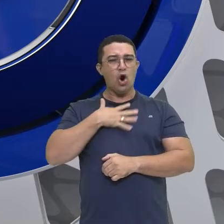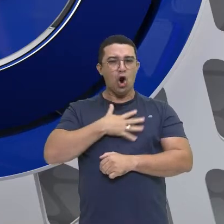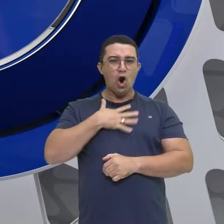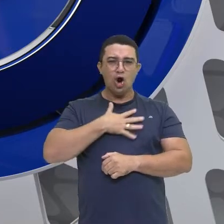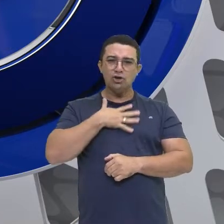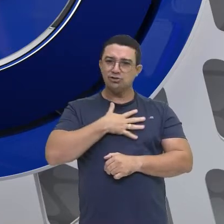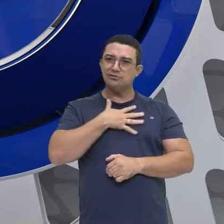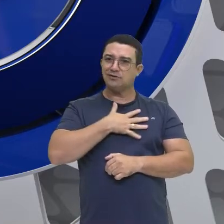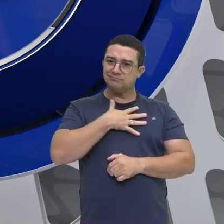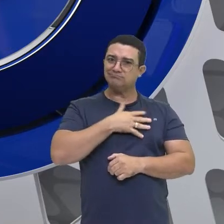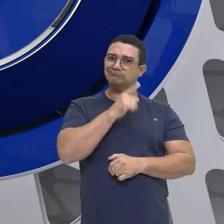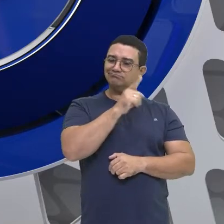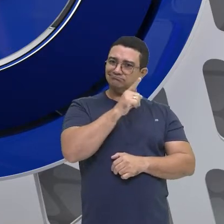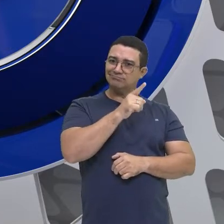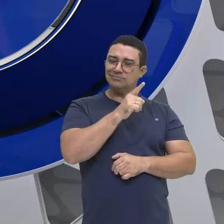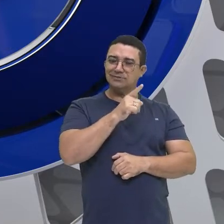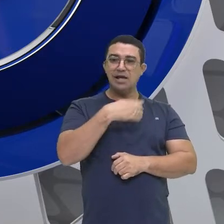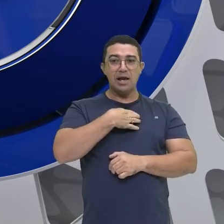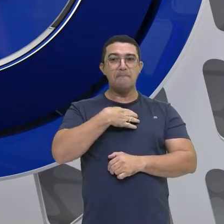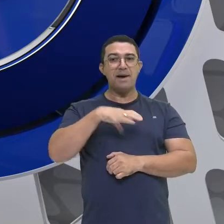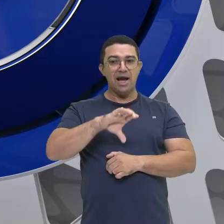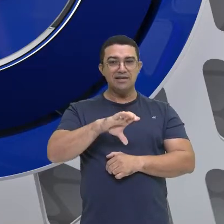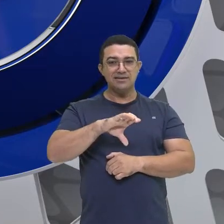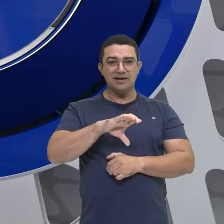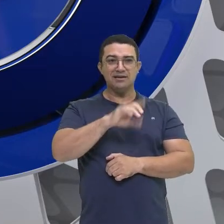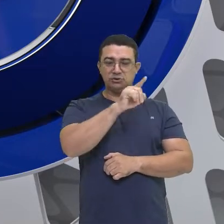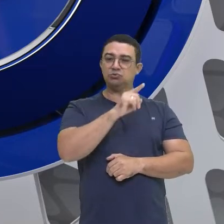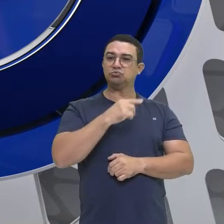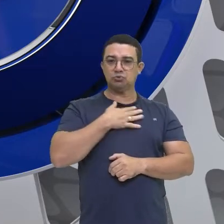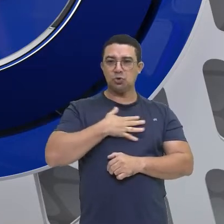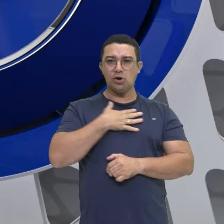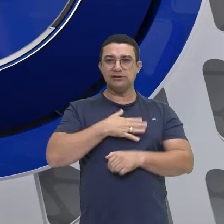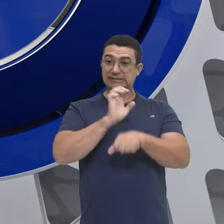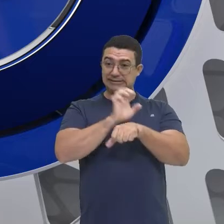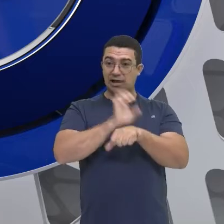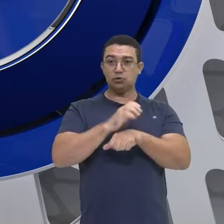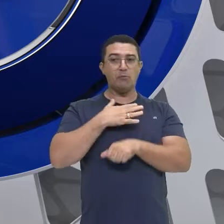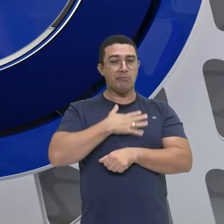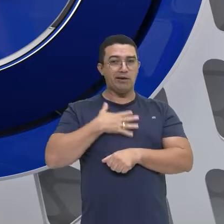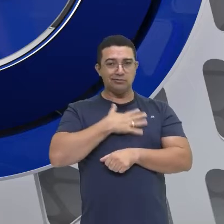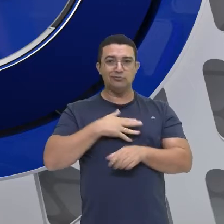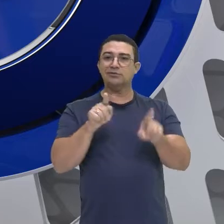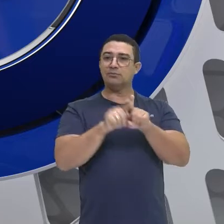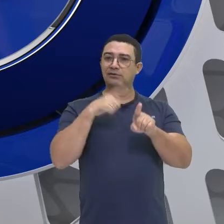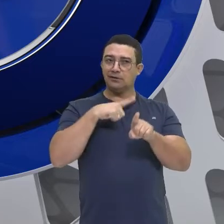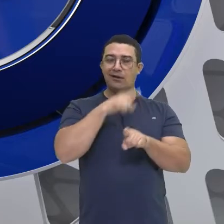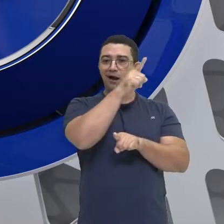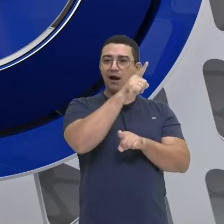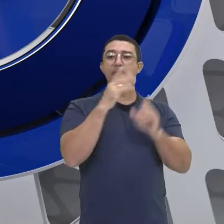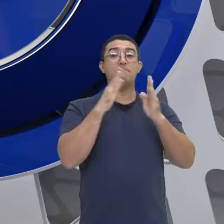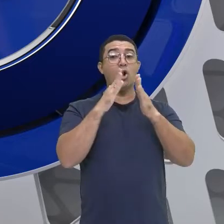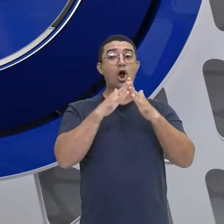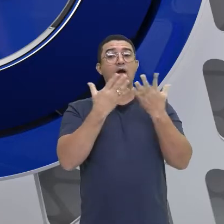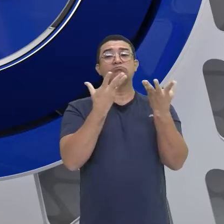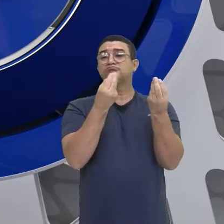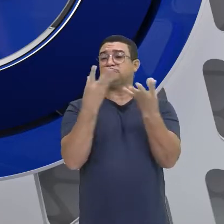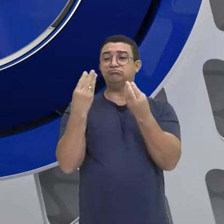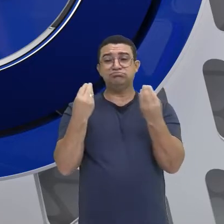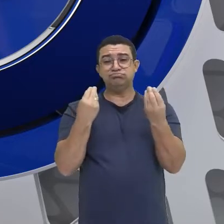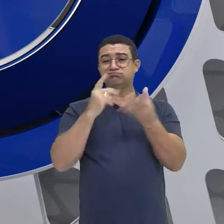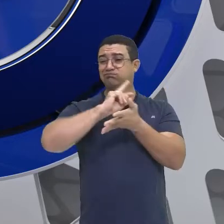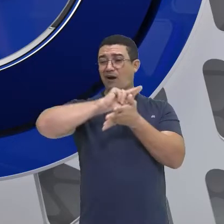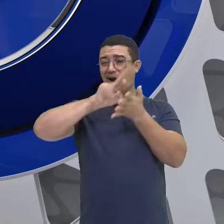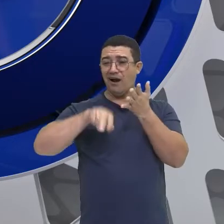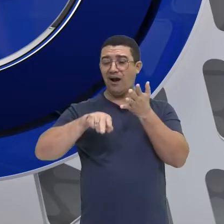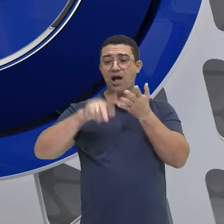brasileiro, a Bahia, na verdade, perdão, é um estado brasileiro que ela tem grande participação de africanos, né?